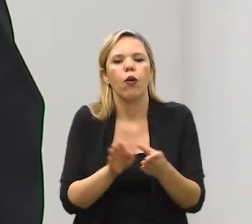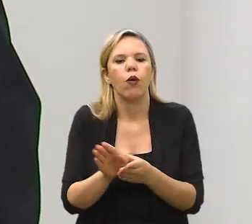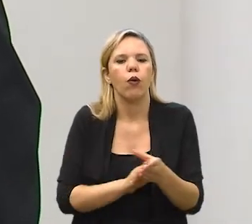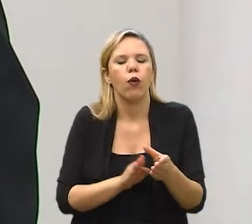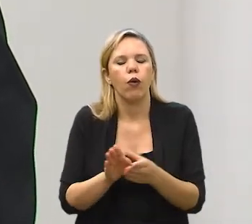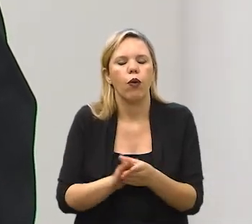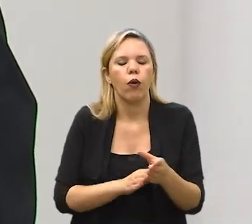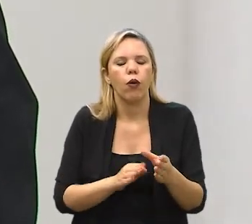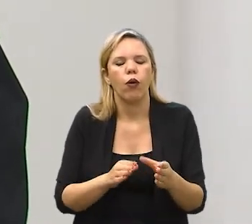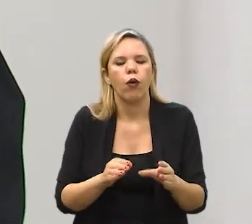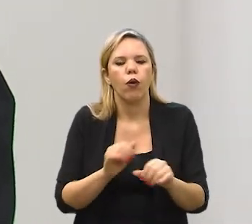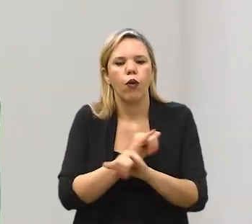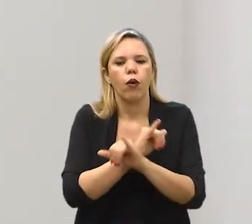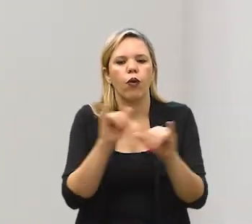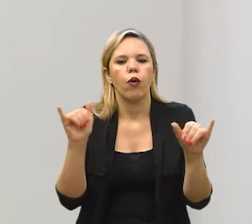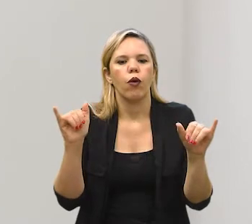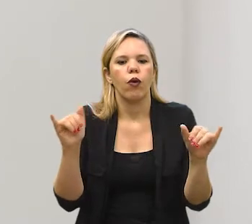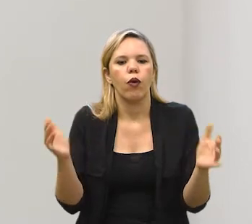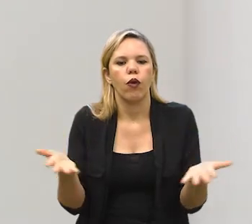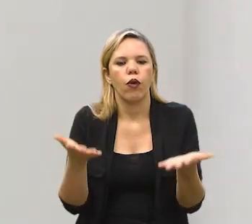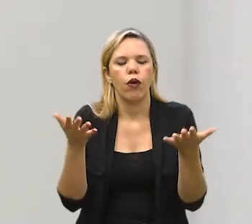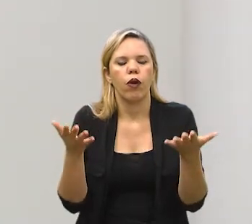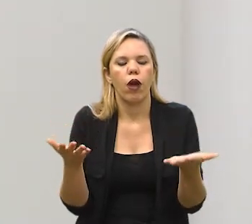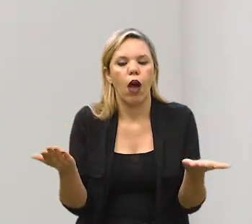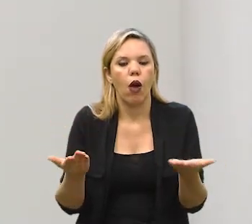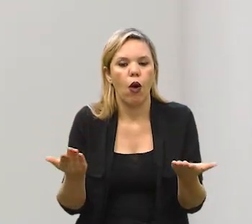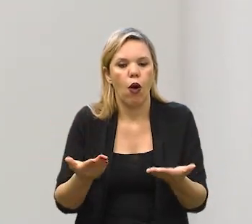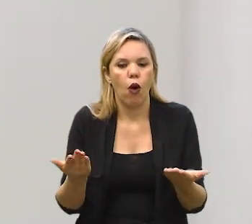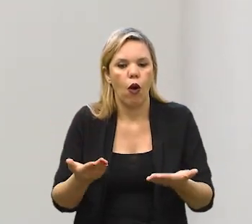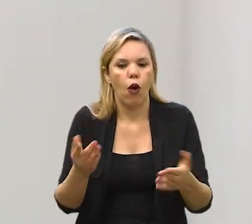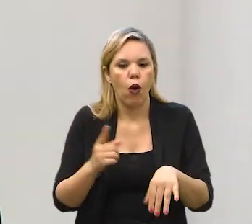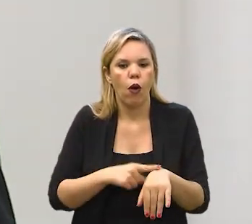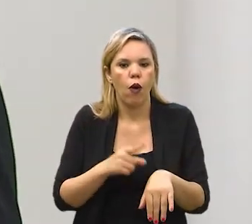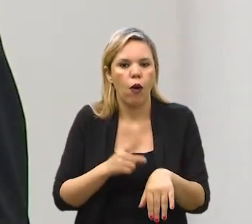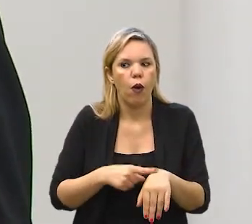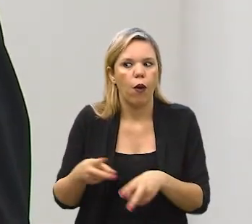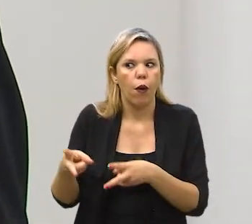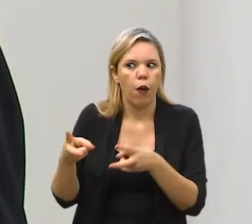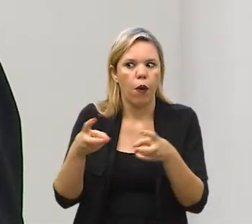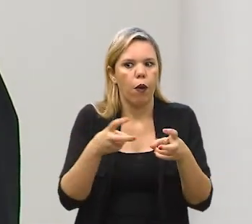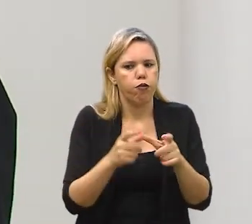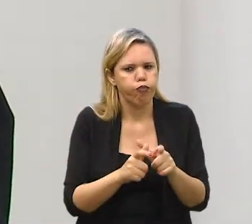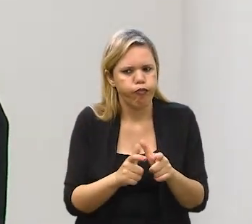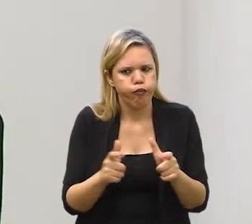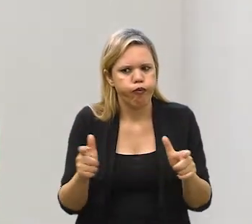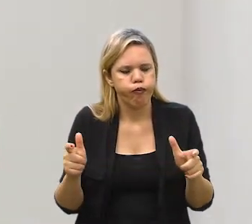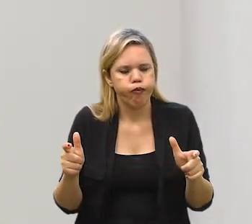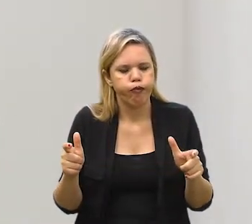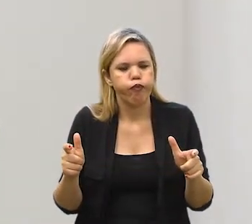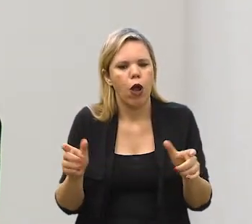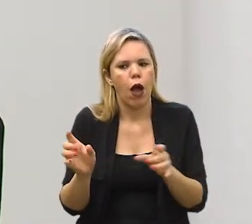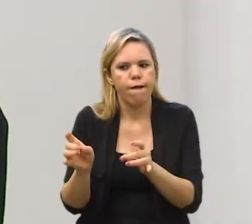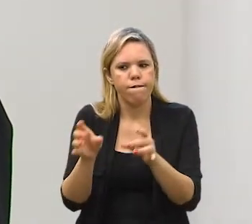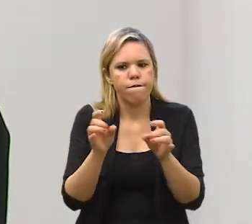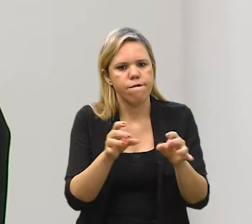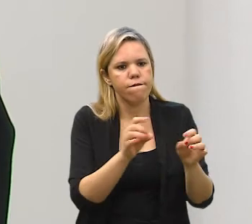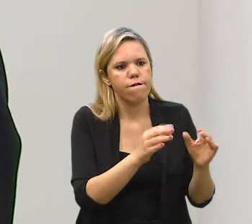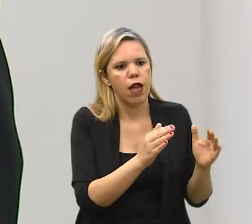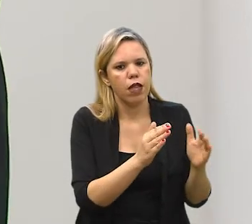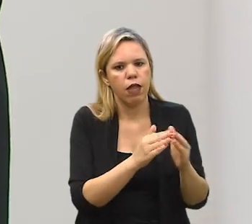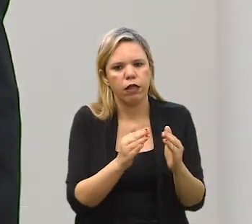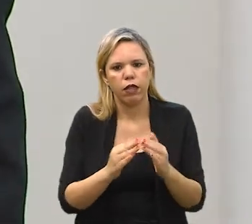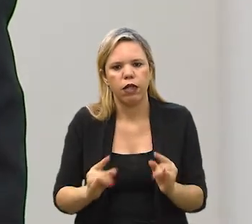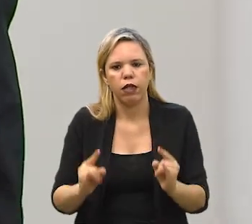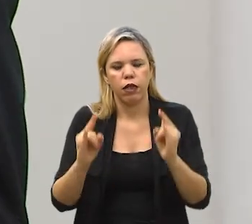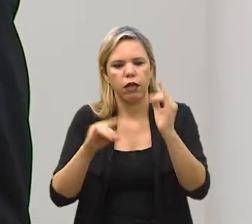e a sua mensagem? É nesse momento que nós estamos percebendo esse crescimento no setor imobiliário, é muito